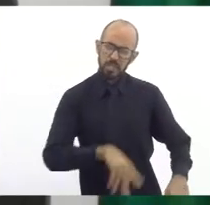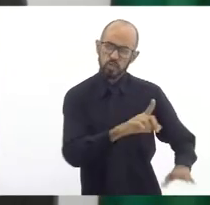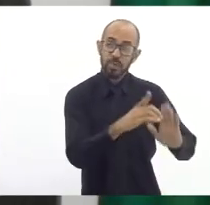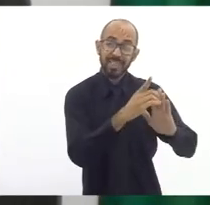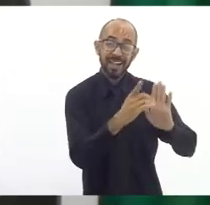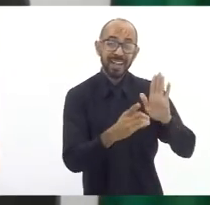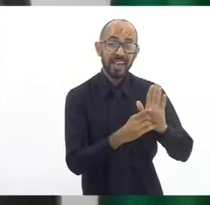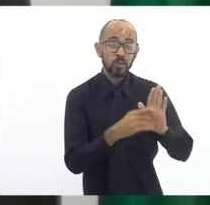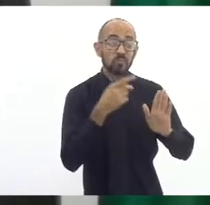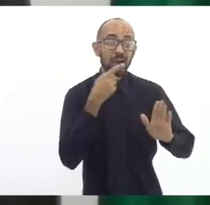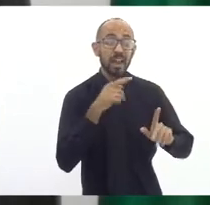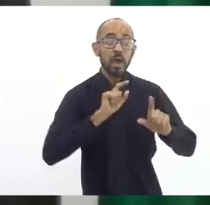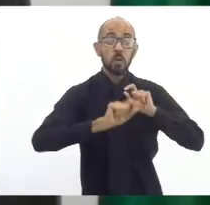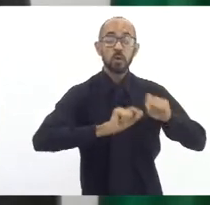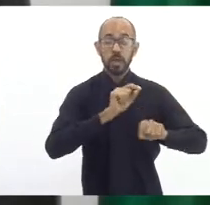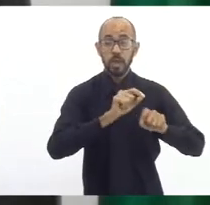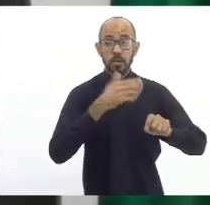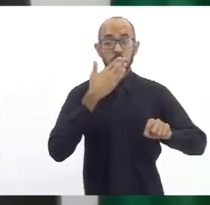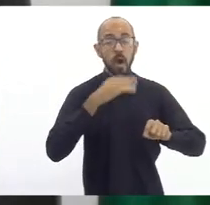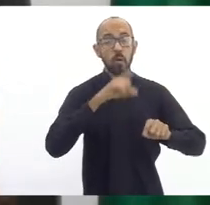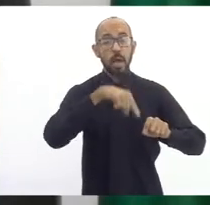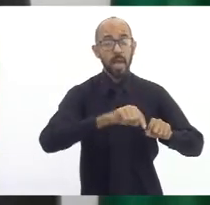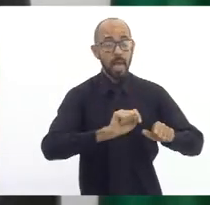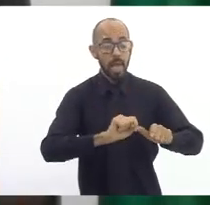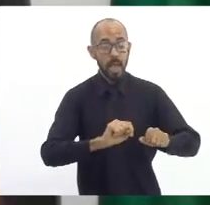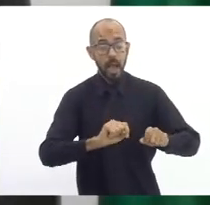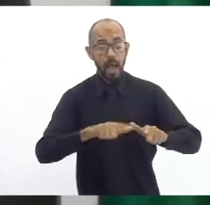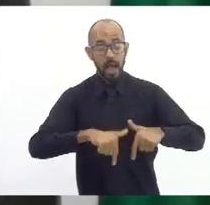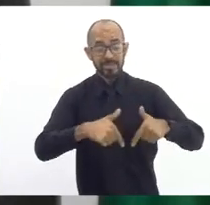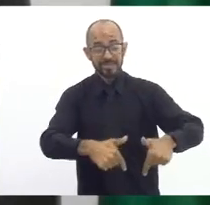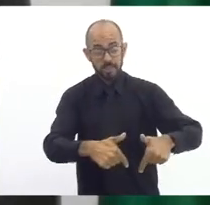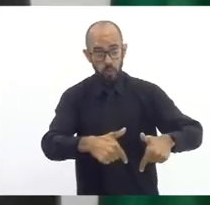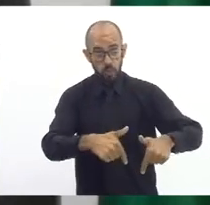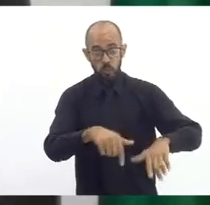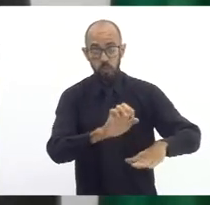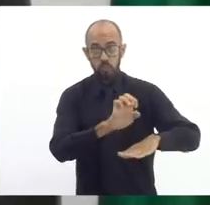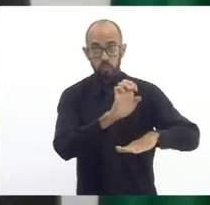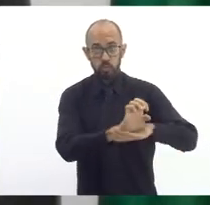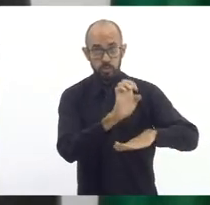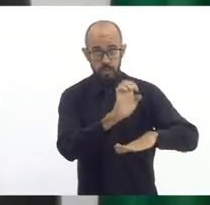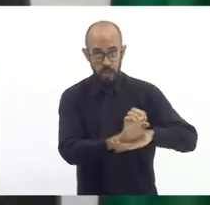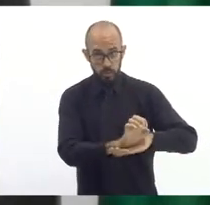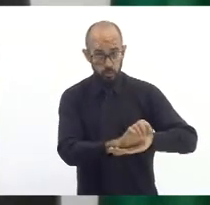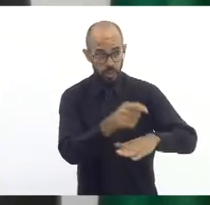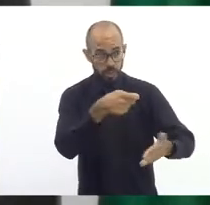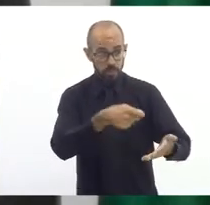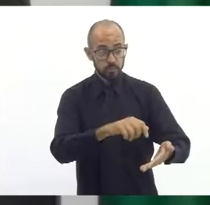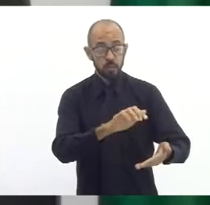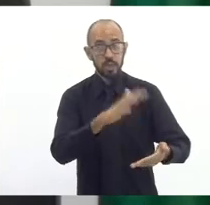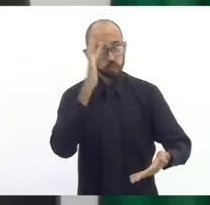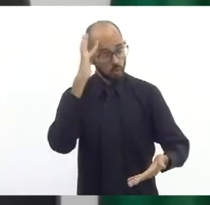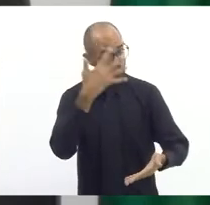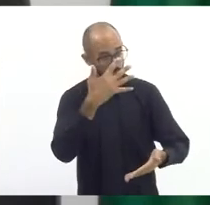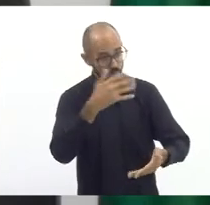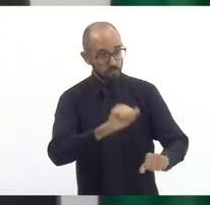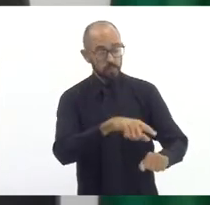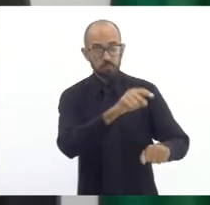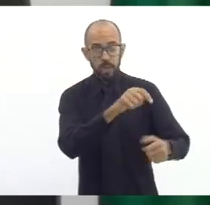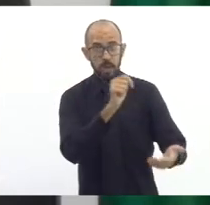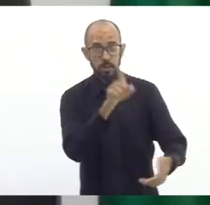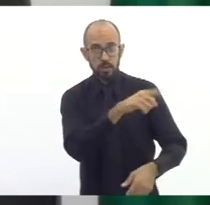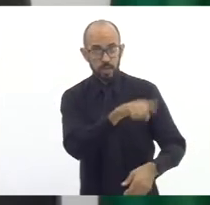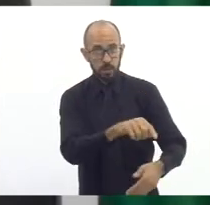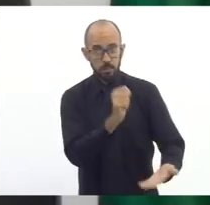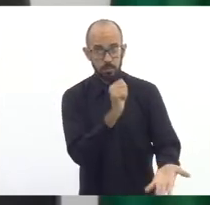decreto fala o quê? Qual é a condição que o governo do Estado determina para a suspensão de pagamento